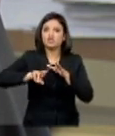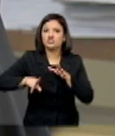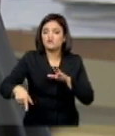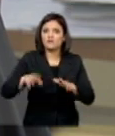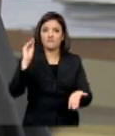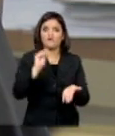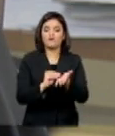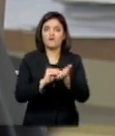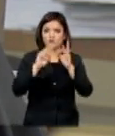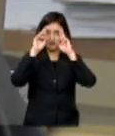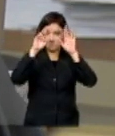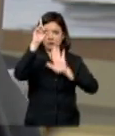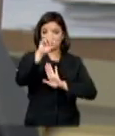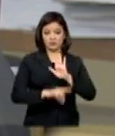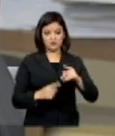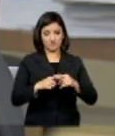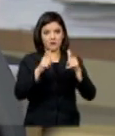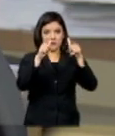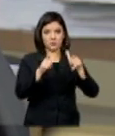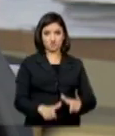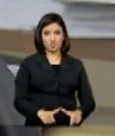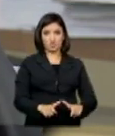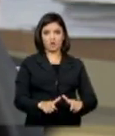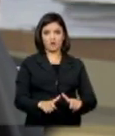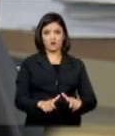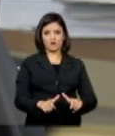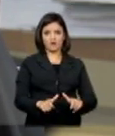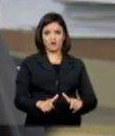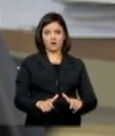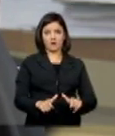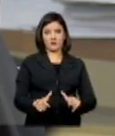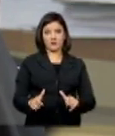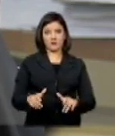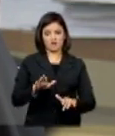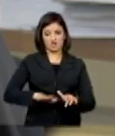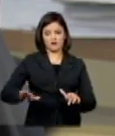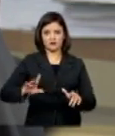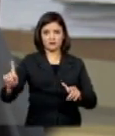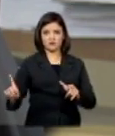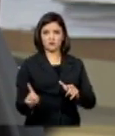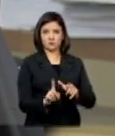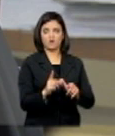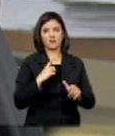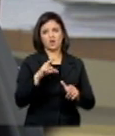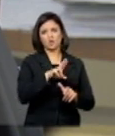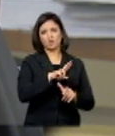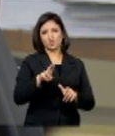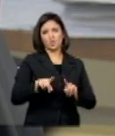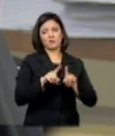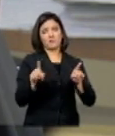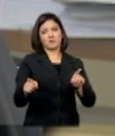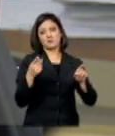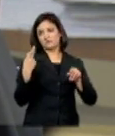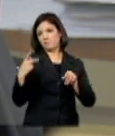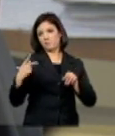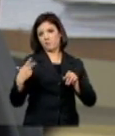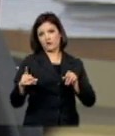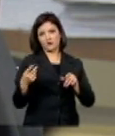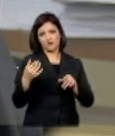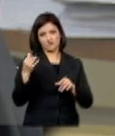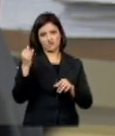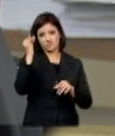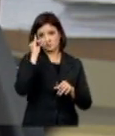do estabelecimento do estabelecimento lanche tupã rito lops entre as